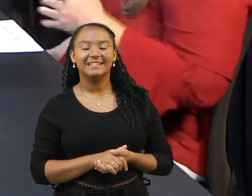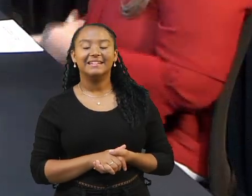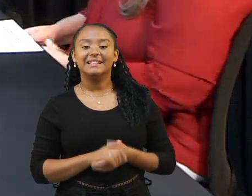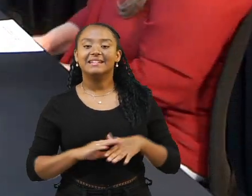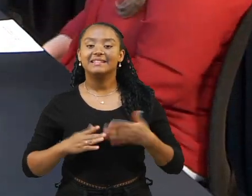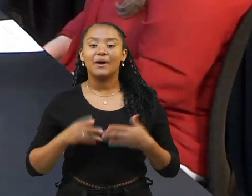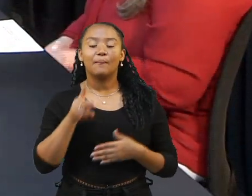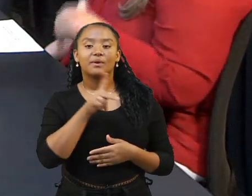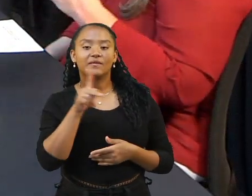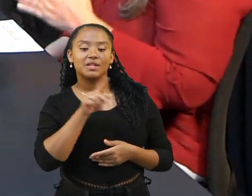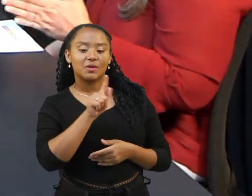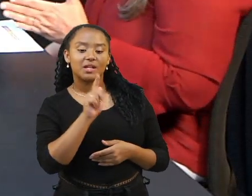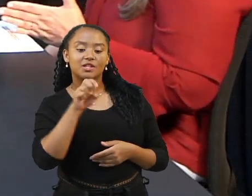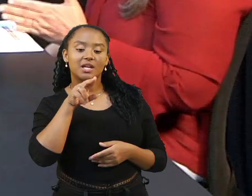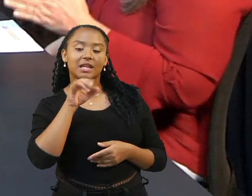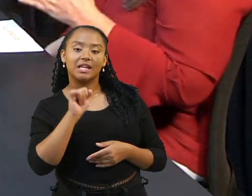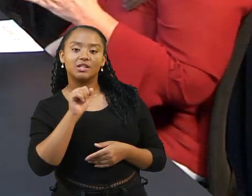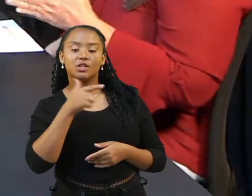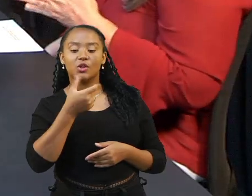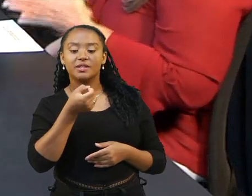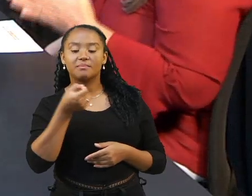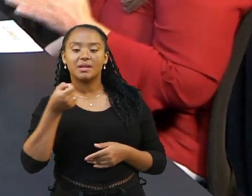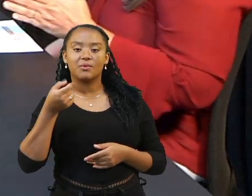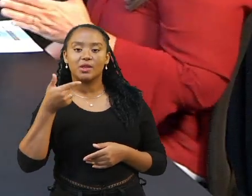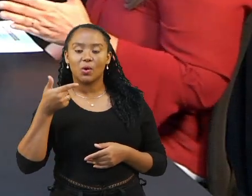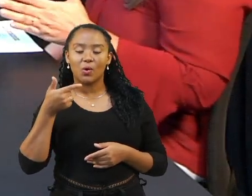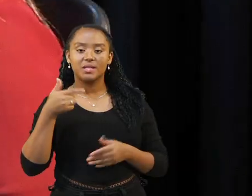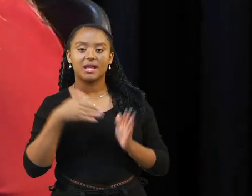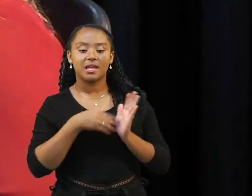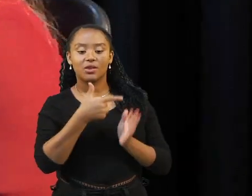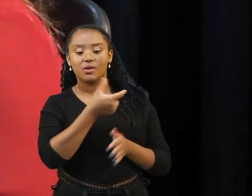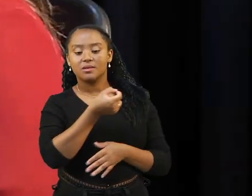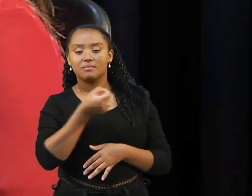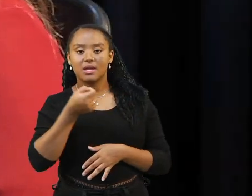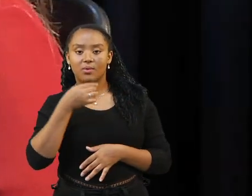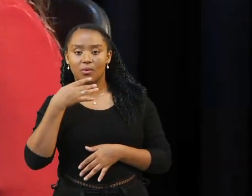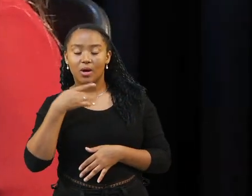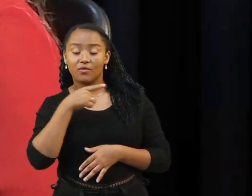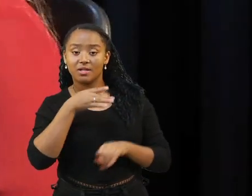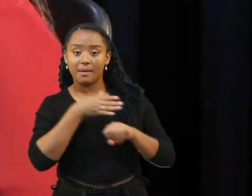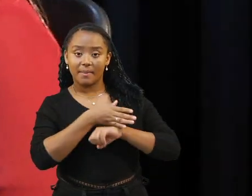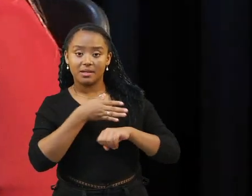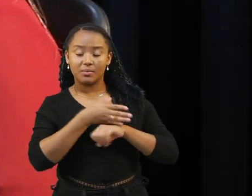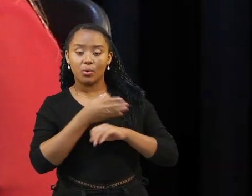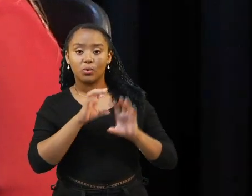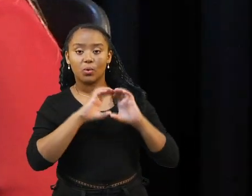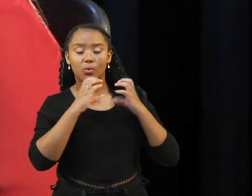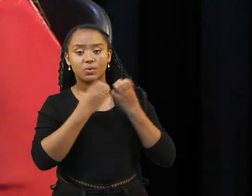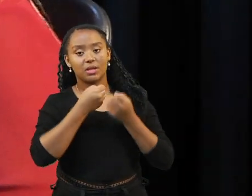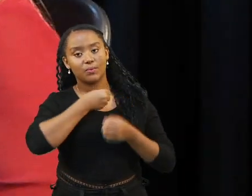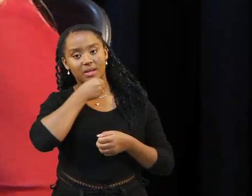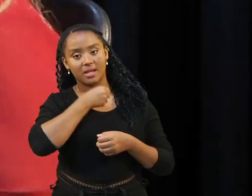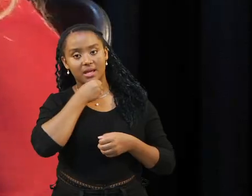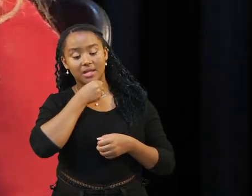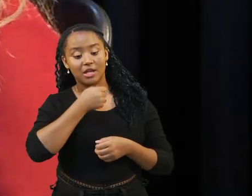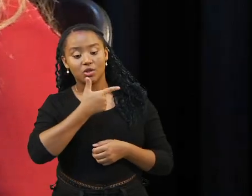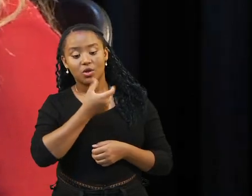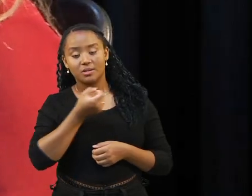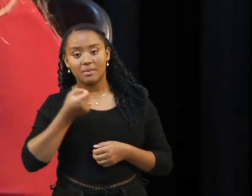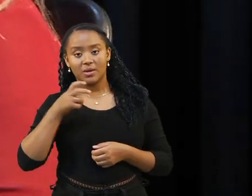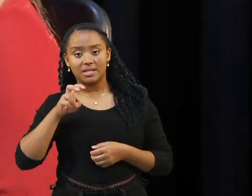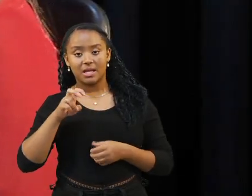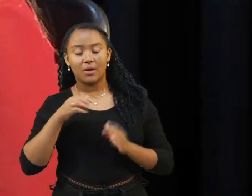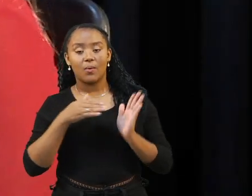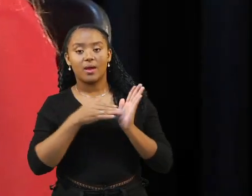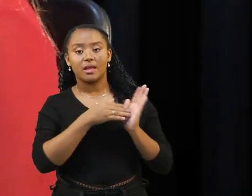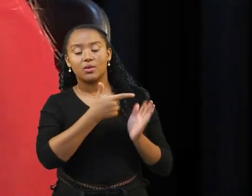Professora Geni, de 2002 a 2004, a senhora foi membro do Conselho do Idoso, não é? De